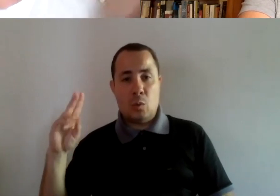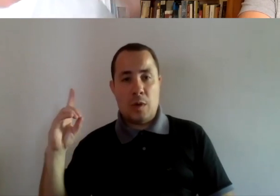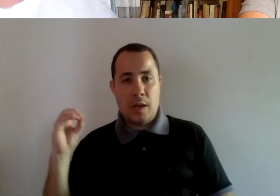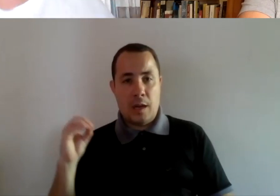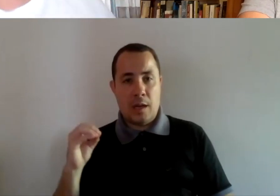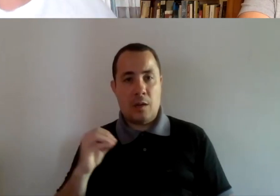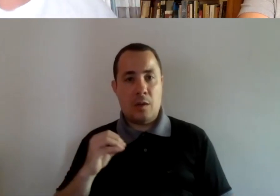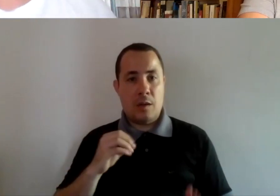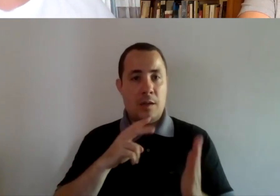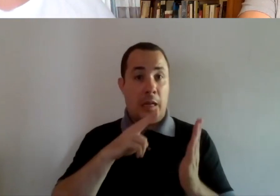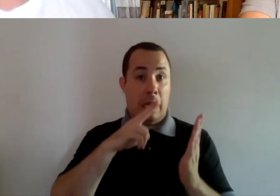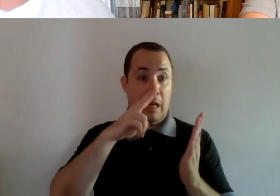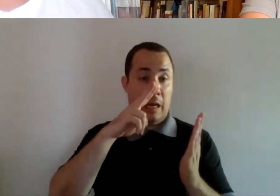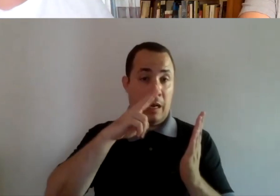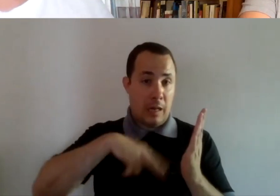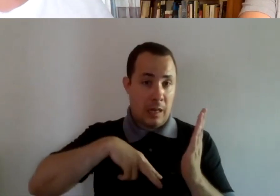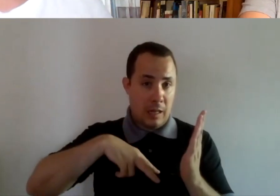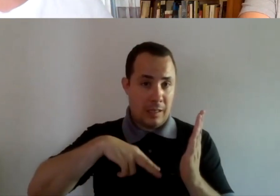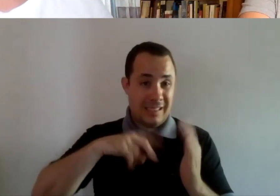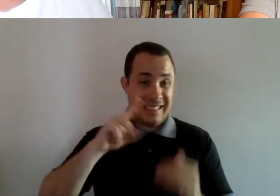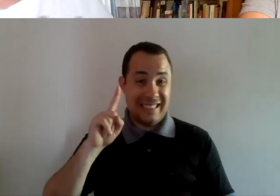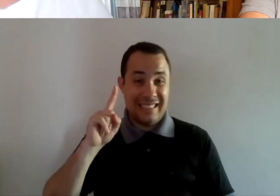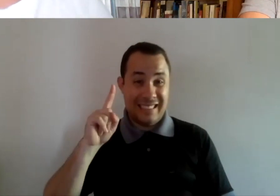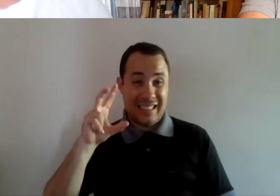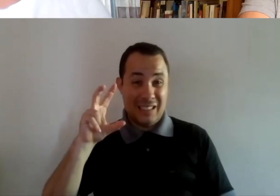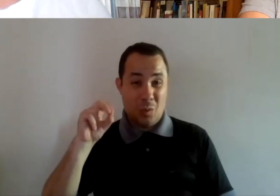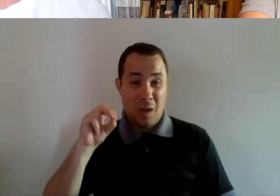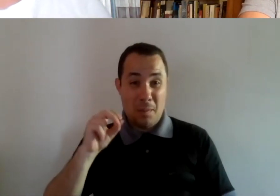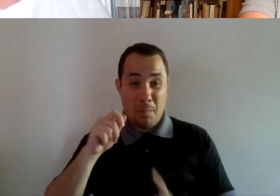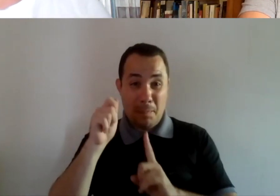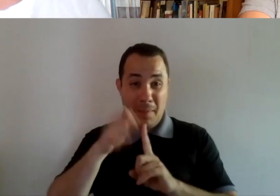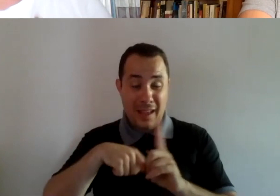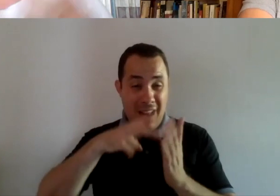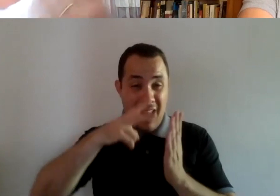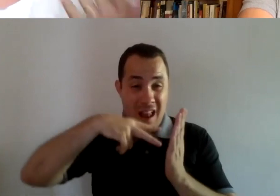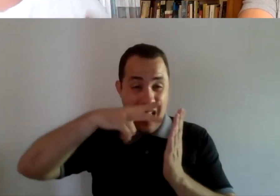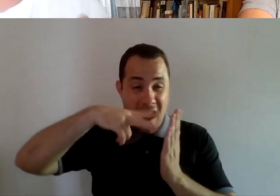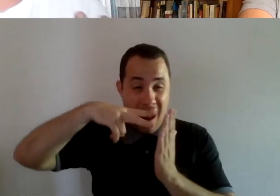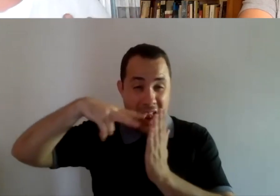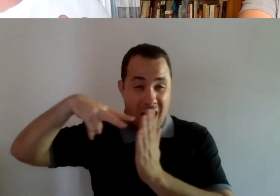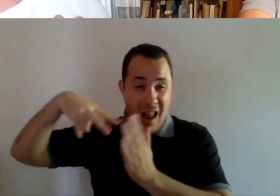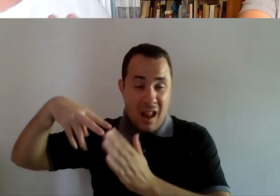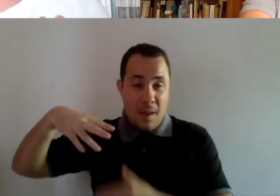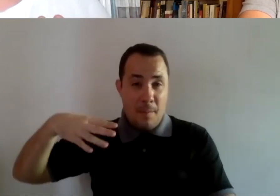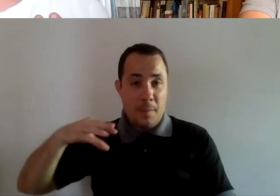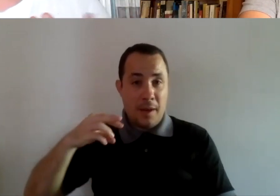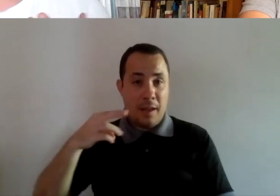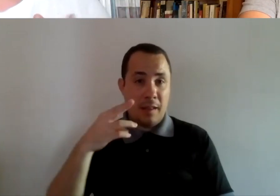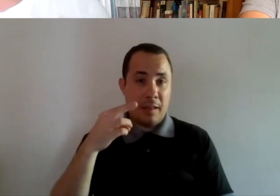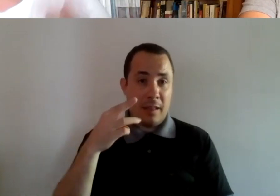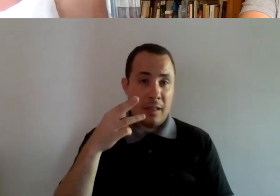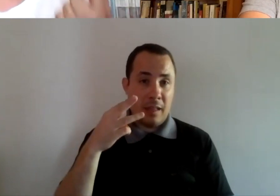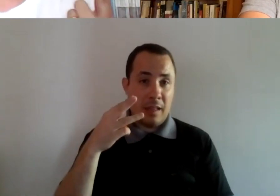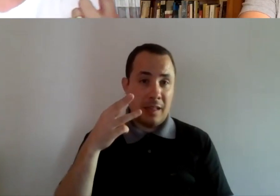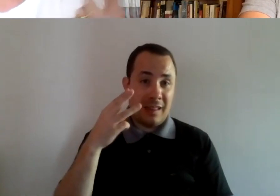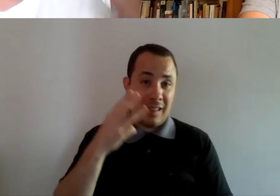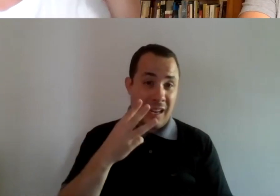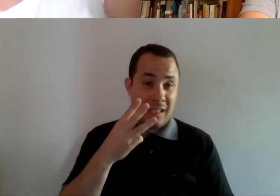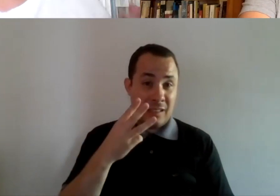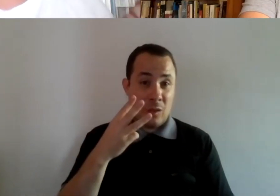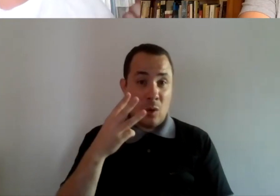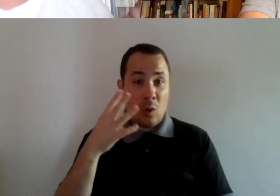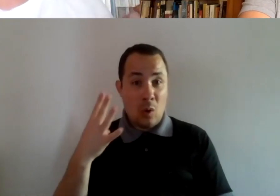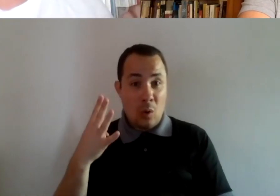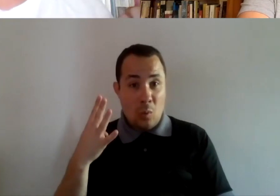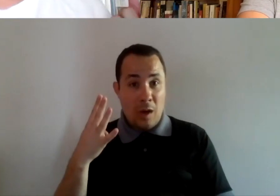você falou, 100 e tantos originais por mês, que seria impossível, porque seria ler mais de 3 ou 4 originais por dia, todos